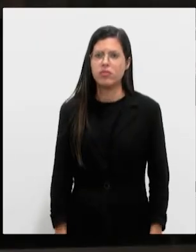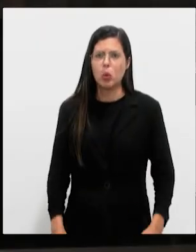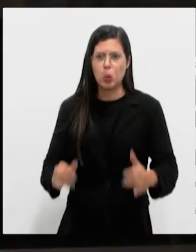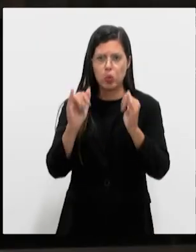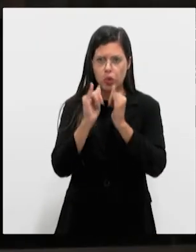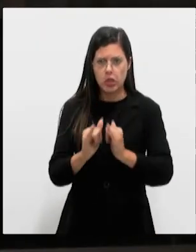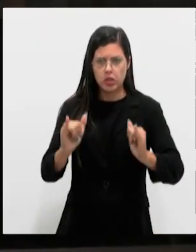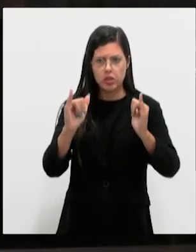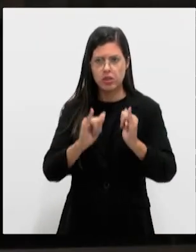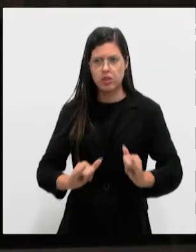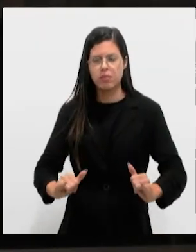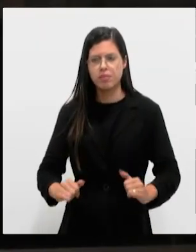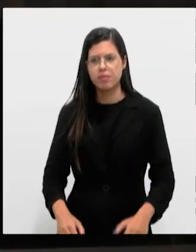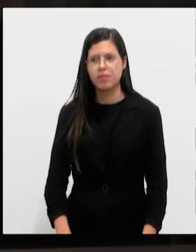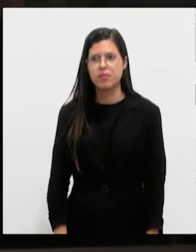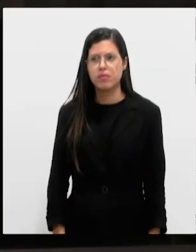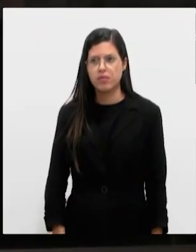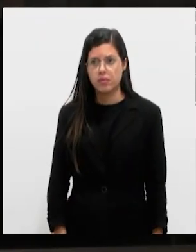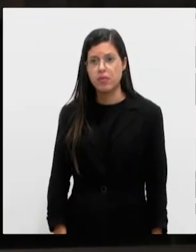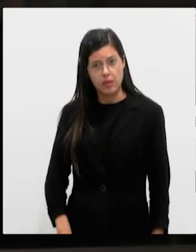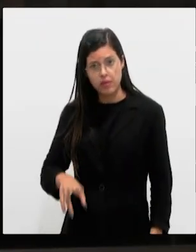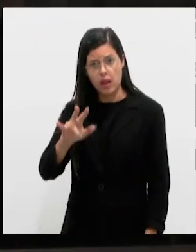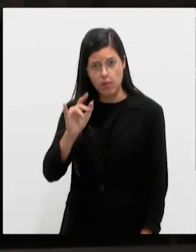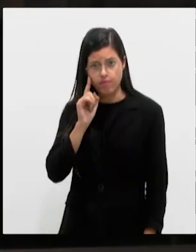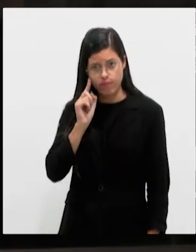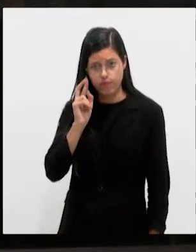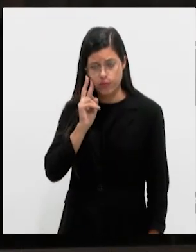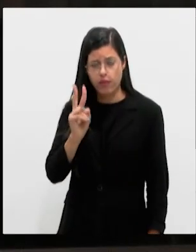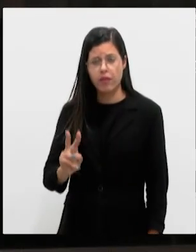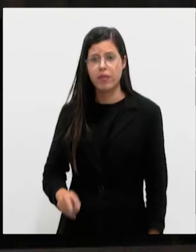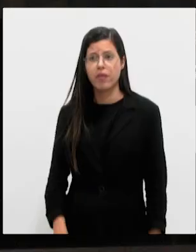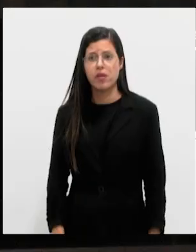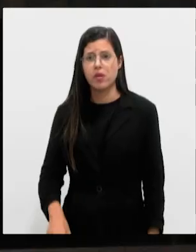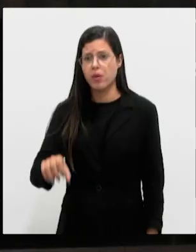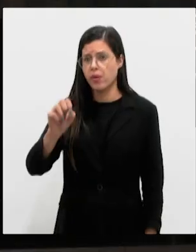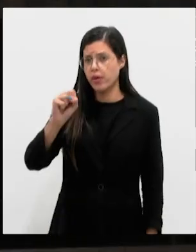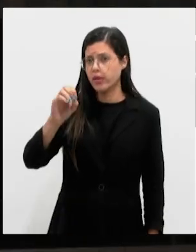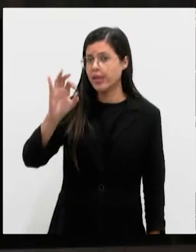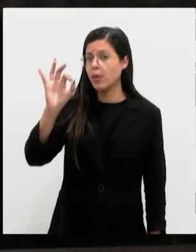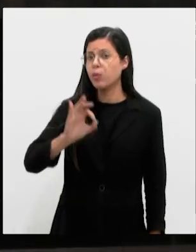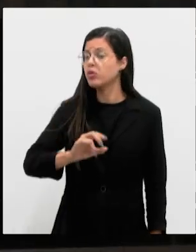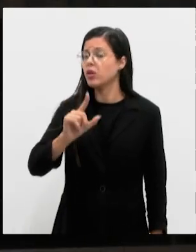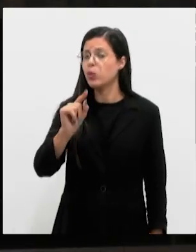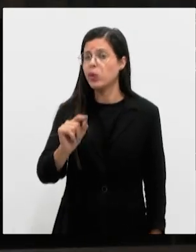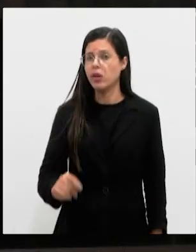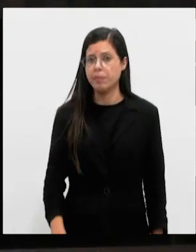noticiário, abre, vai lá ver. 80% é o quê?